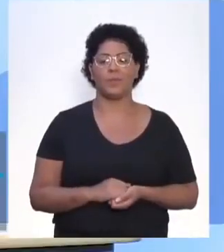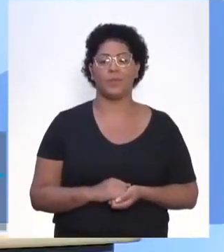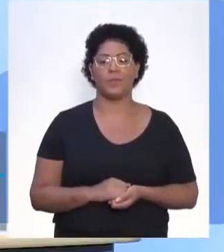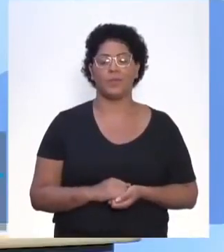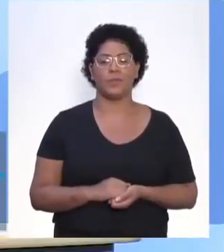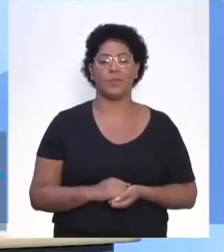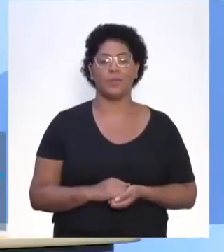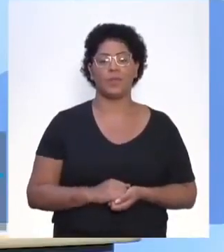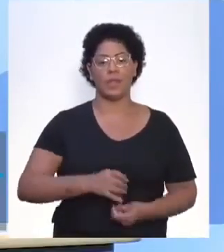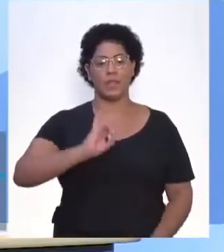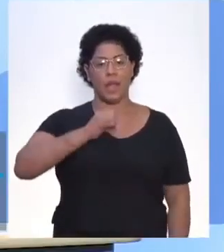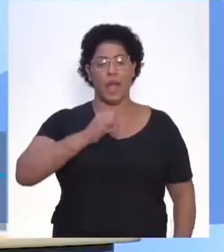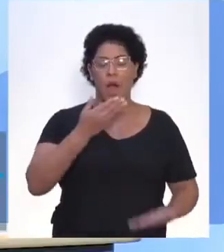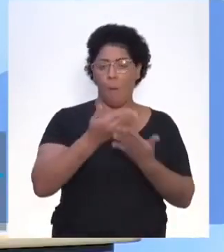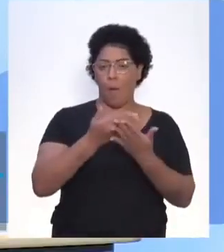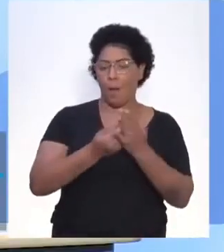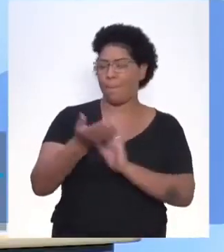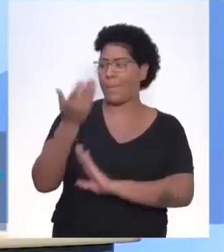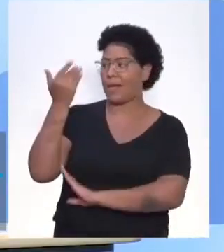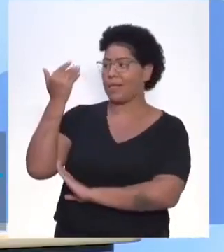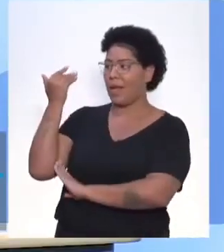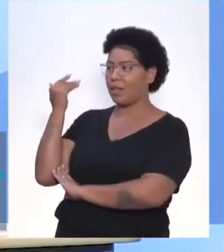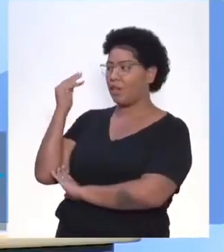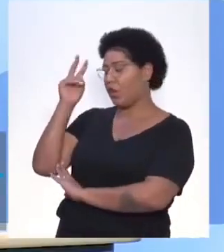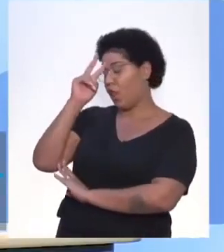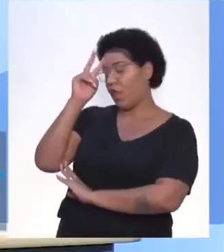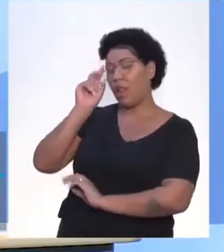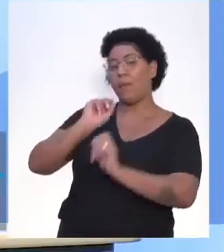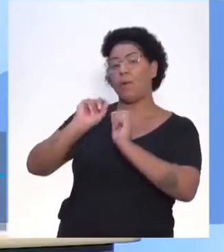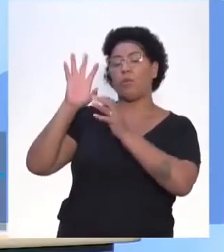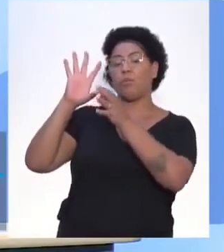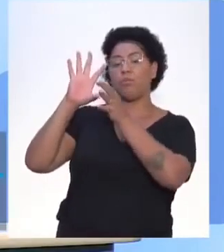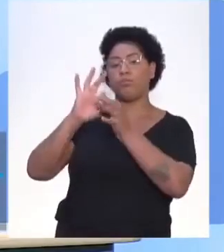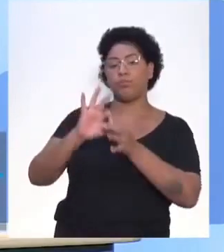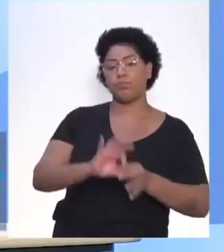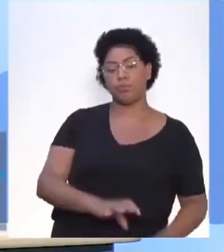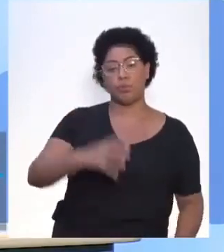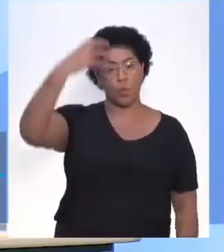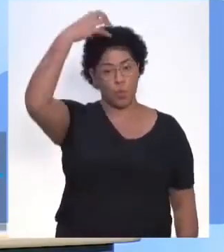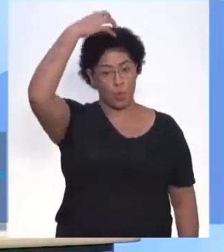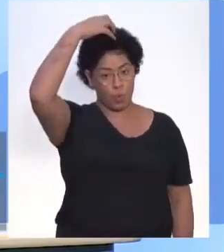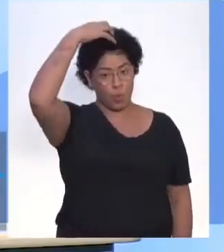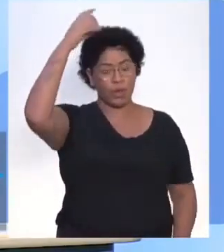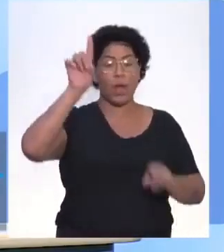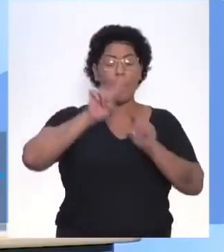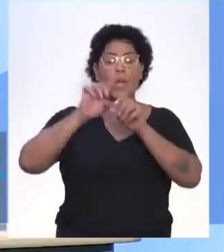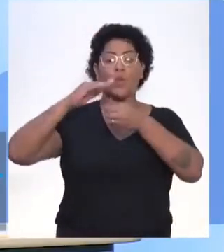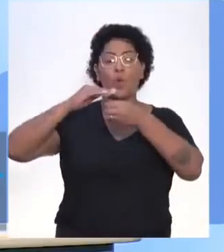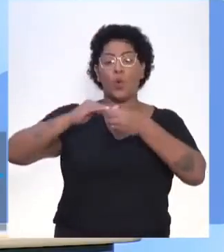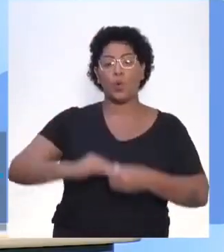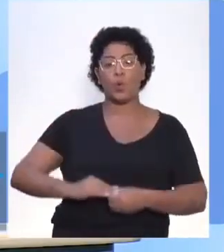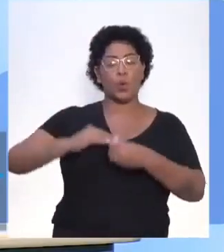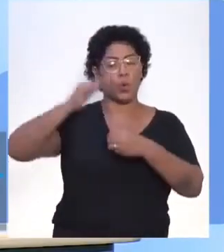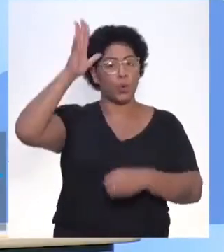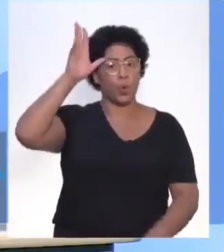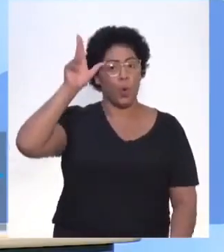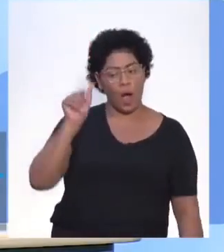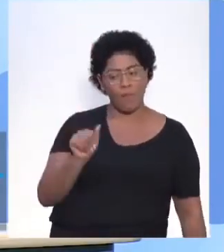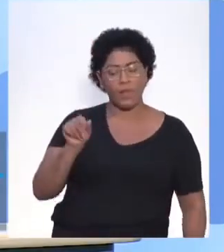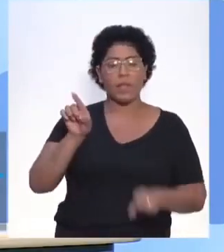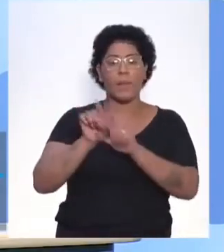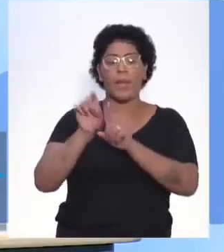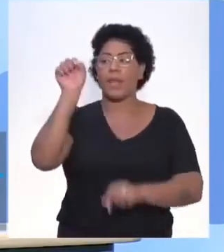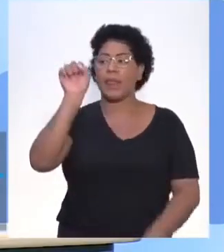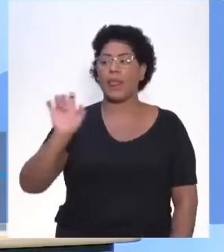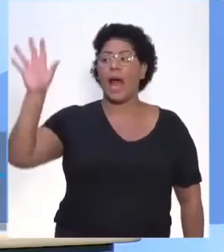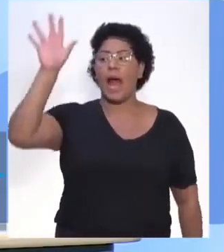Na aula passada, nós demos o contexto geral do imperialismo e do neocolonialismo na África e na Ásia, como foram